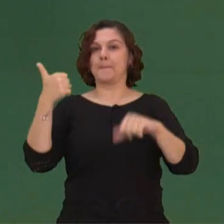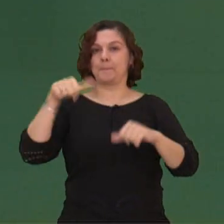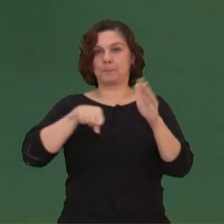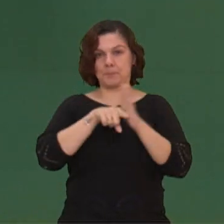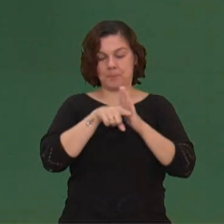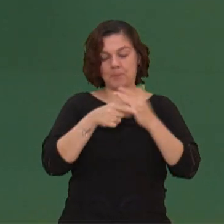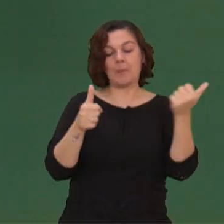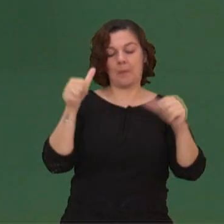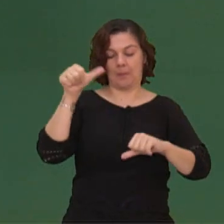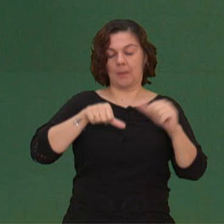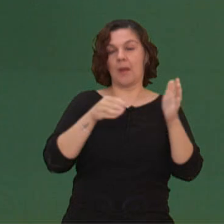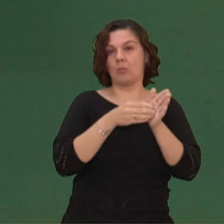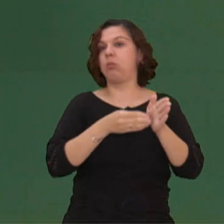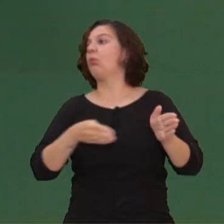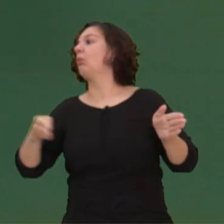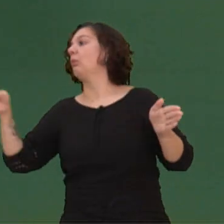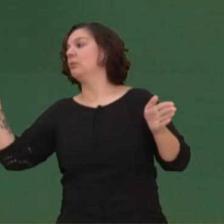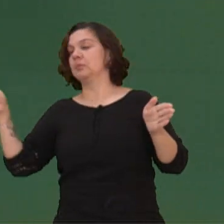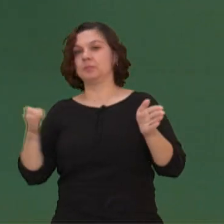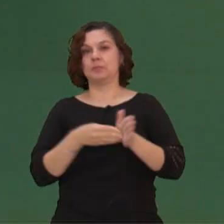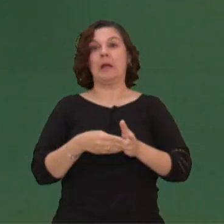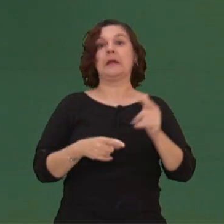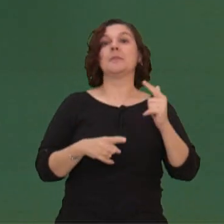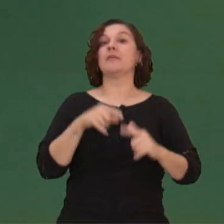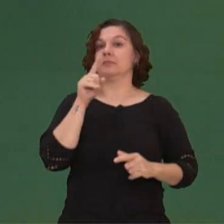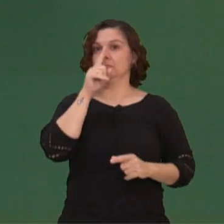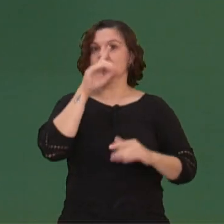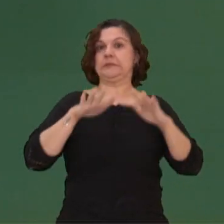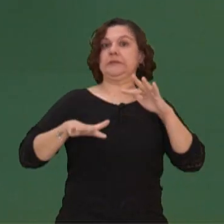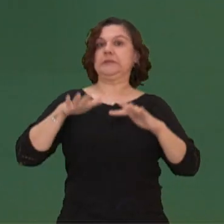tirar tudo. Mas aí fica altamente instável.